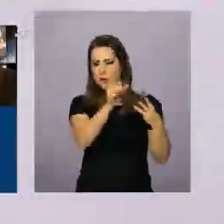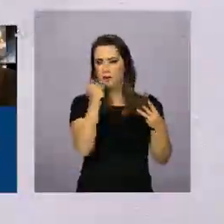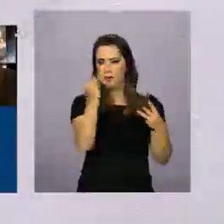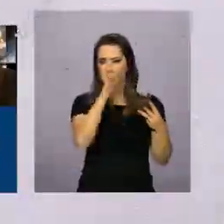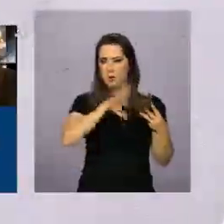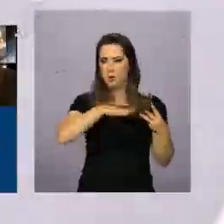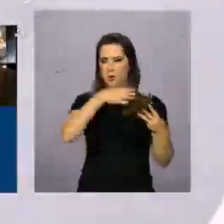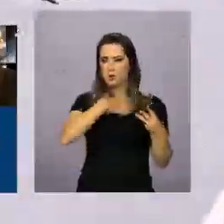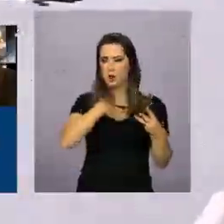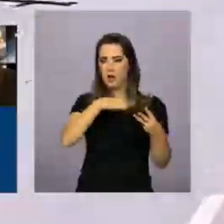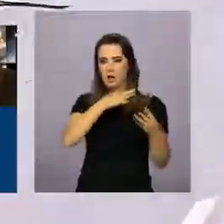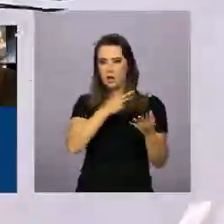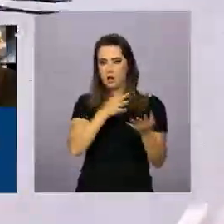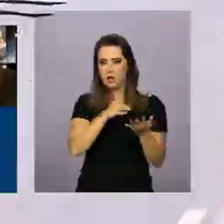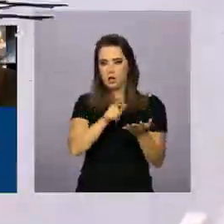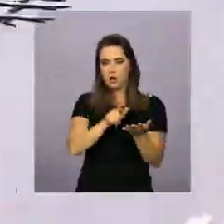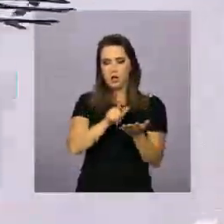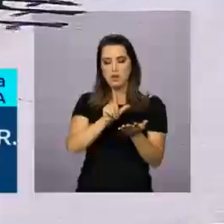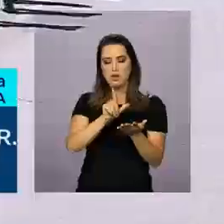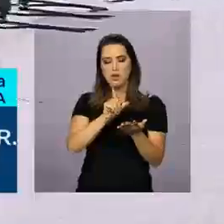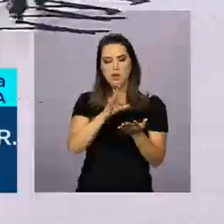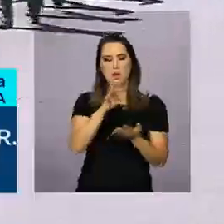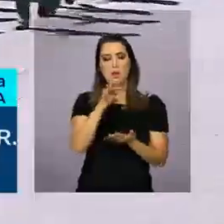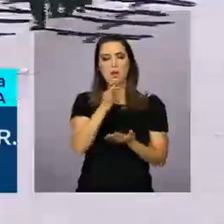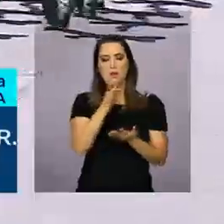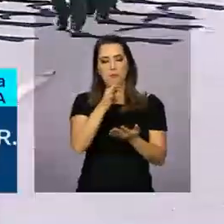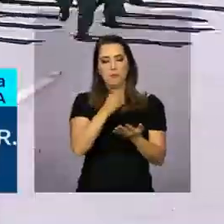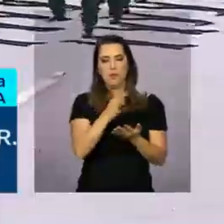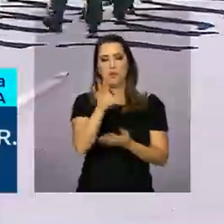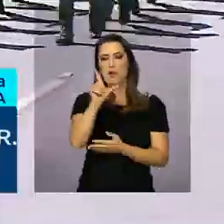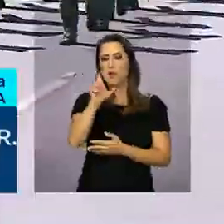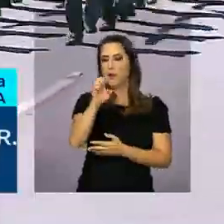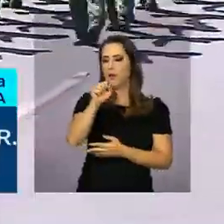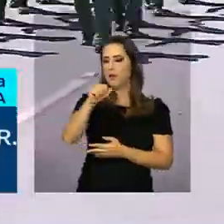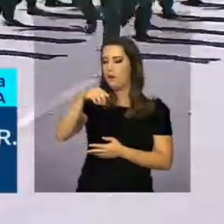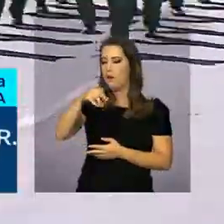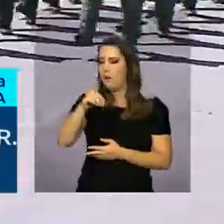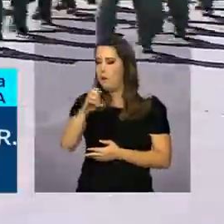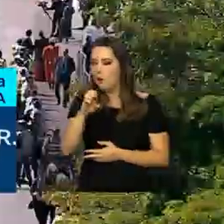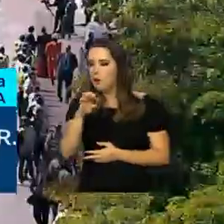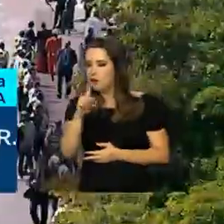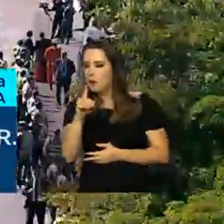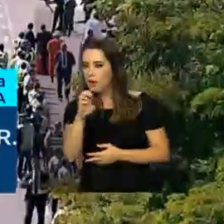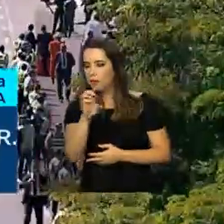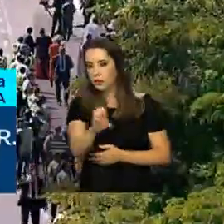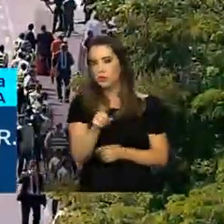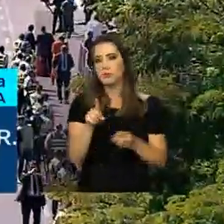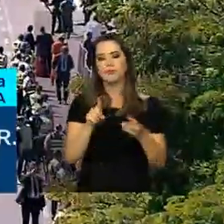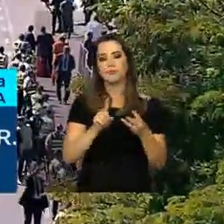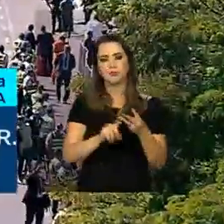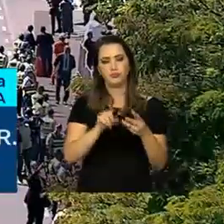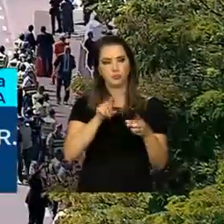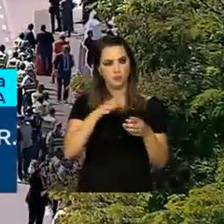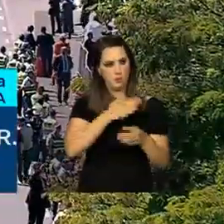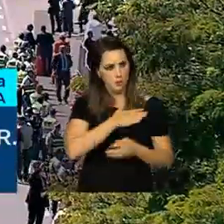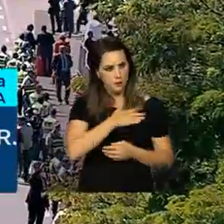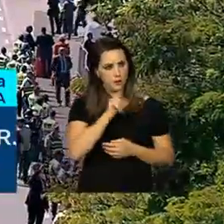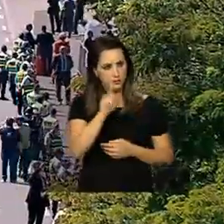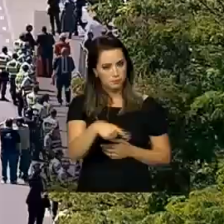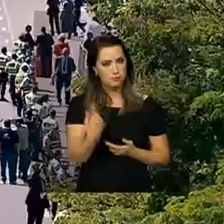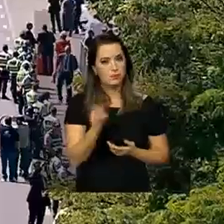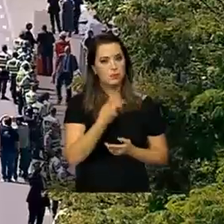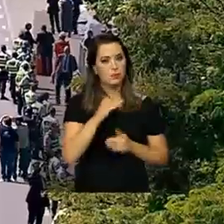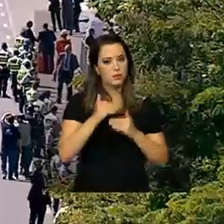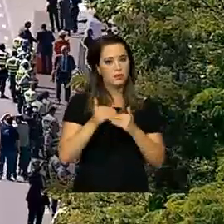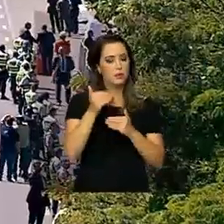são oficiais, são cadetes, futuros oficiais da Força Aérea, futuros oficiais combatentes. Em seguida, a gente está